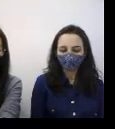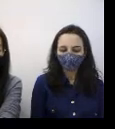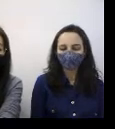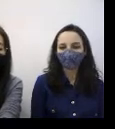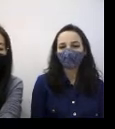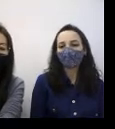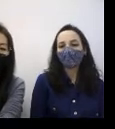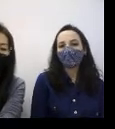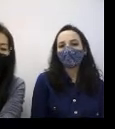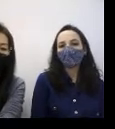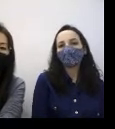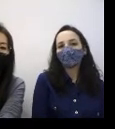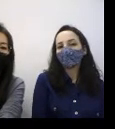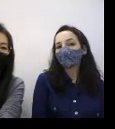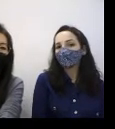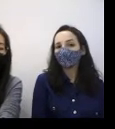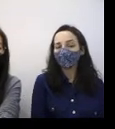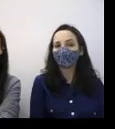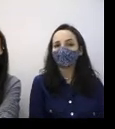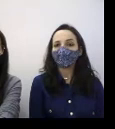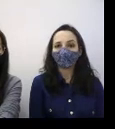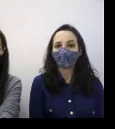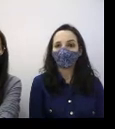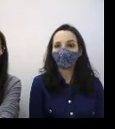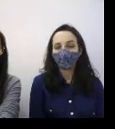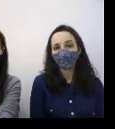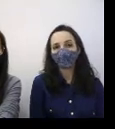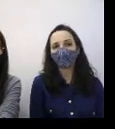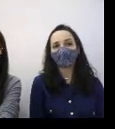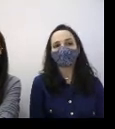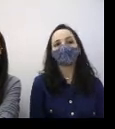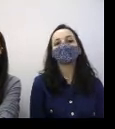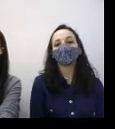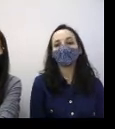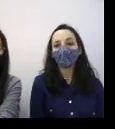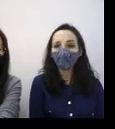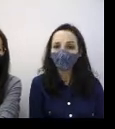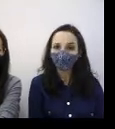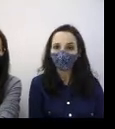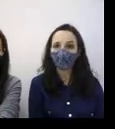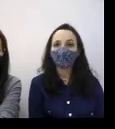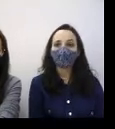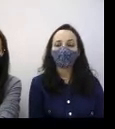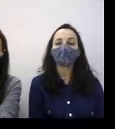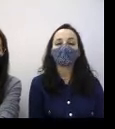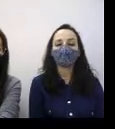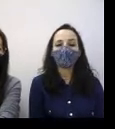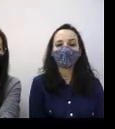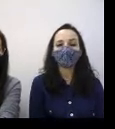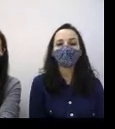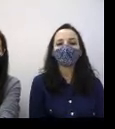atentar. E claro, a gente não poderia deixar de falar sobre a questão do luto, né?